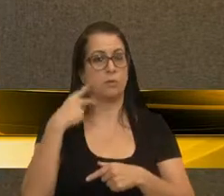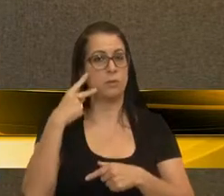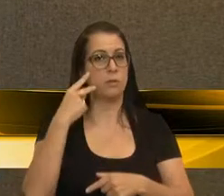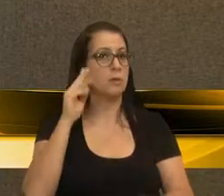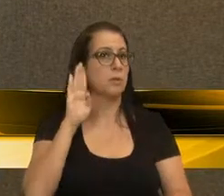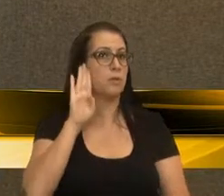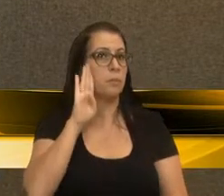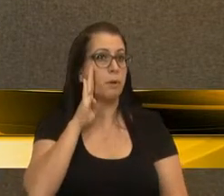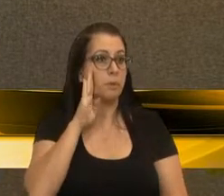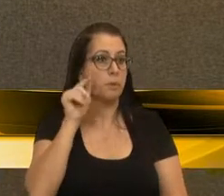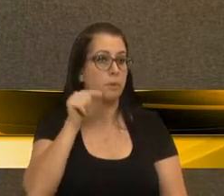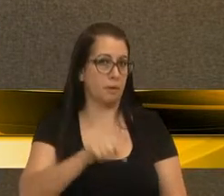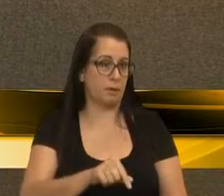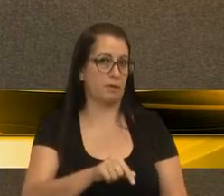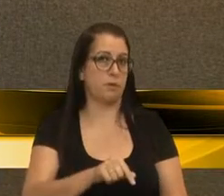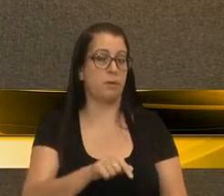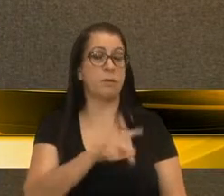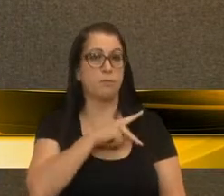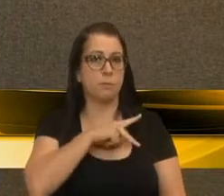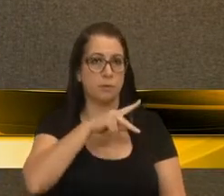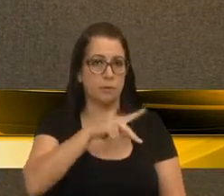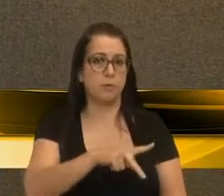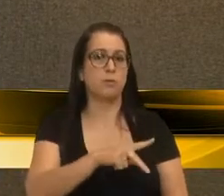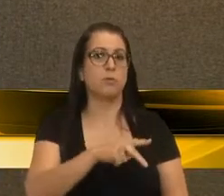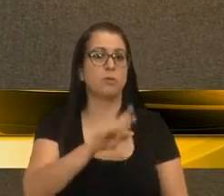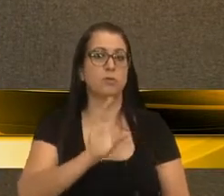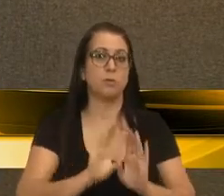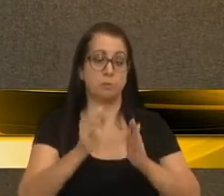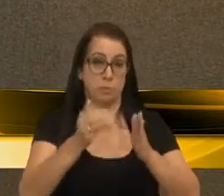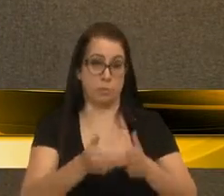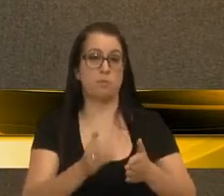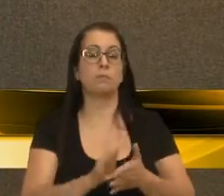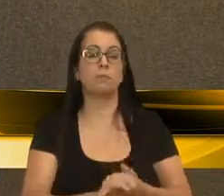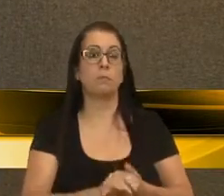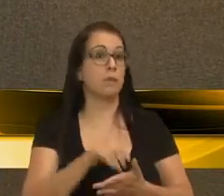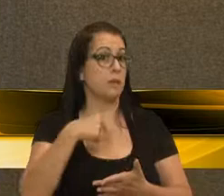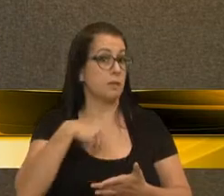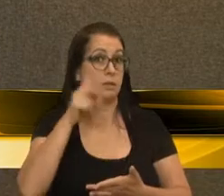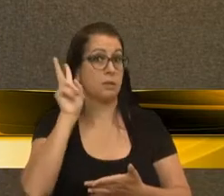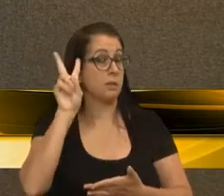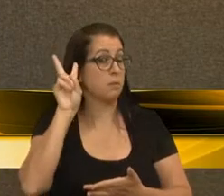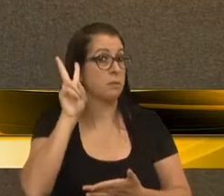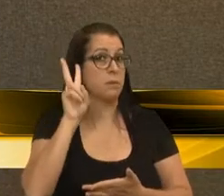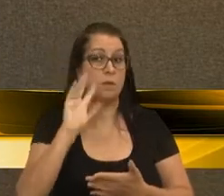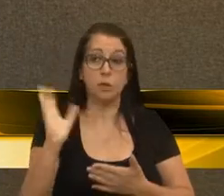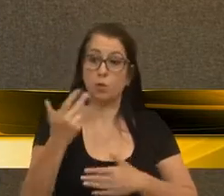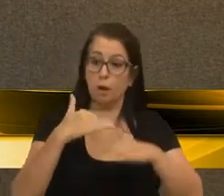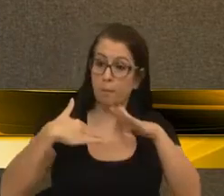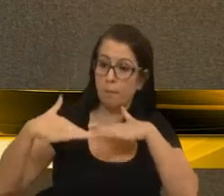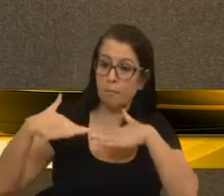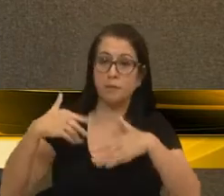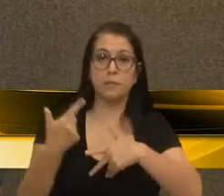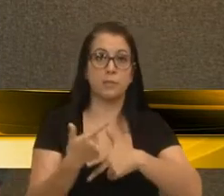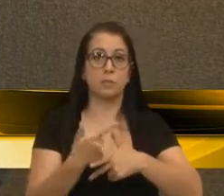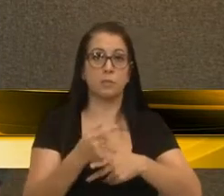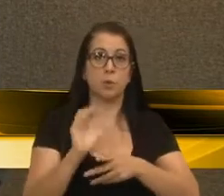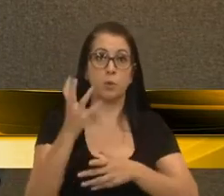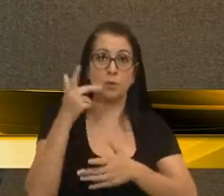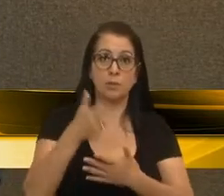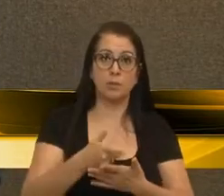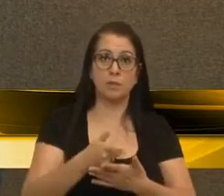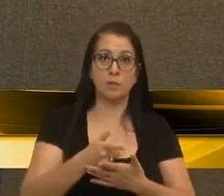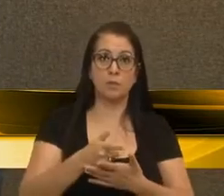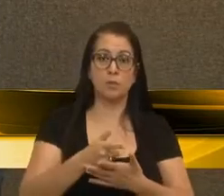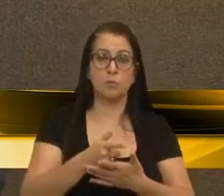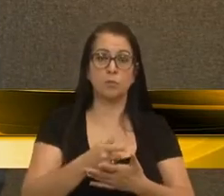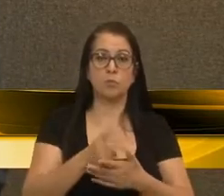Edmundo Bump, né, que presidiu a comissão, e sempre lembrar de que toda a mobilização que aconteceu em torno